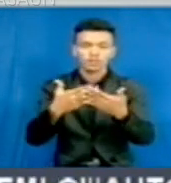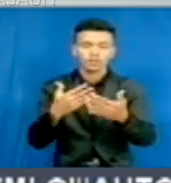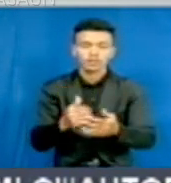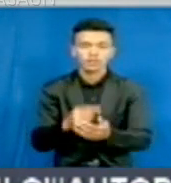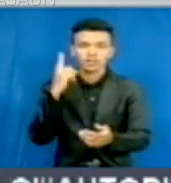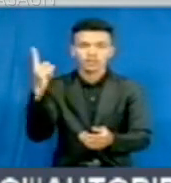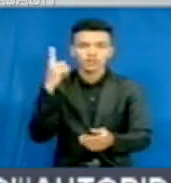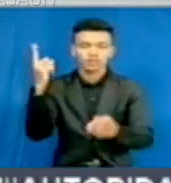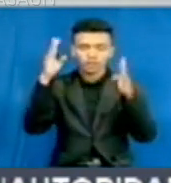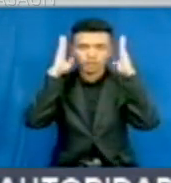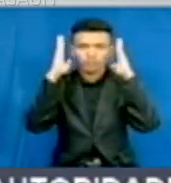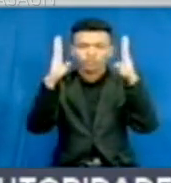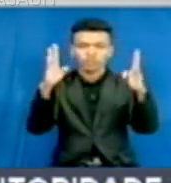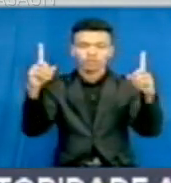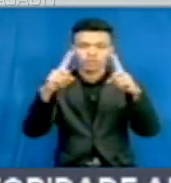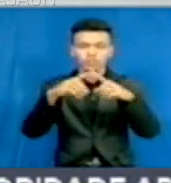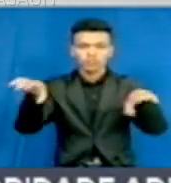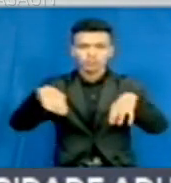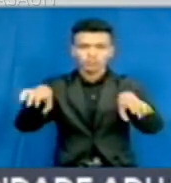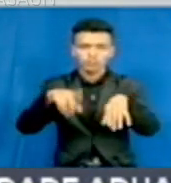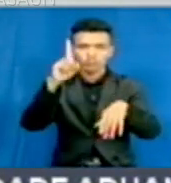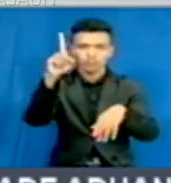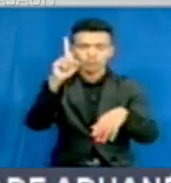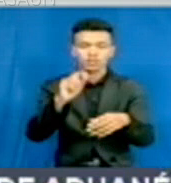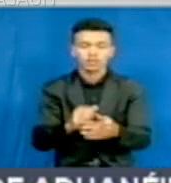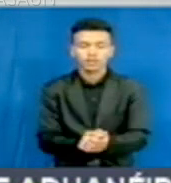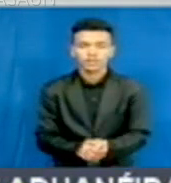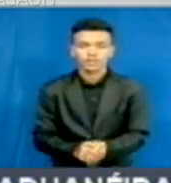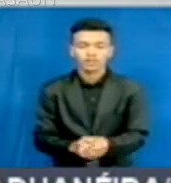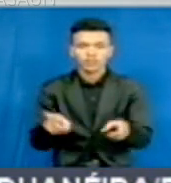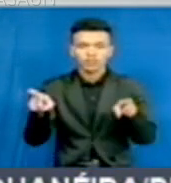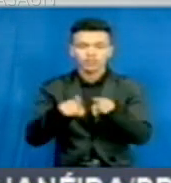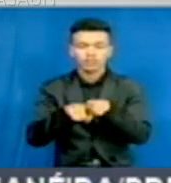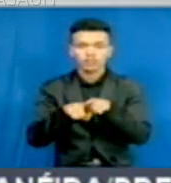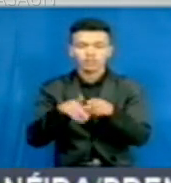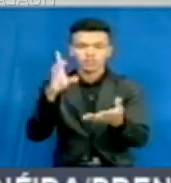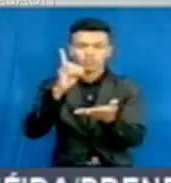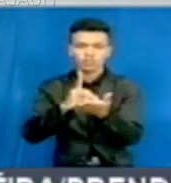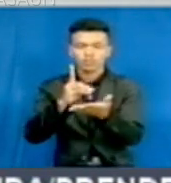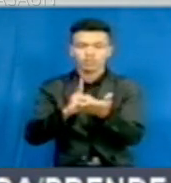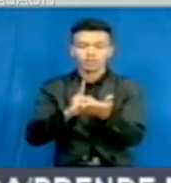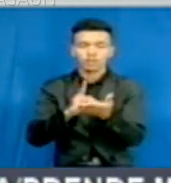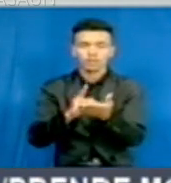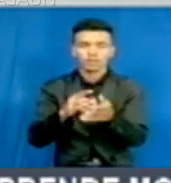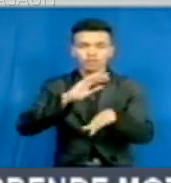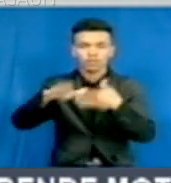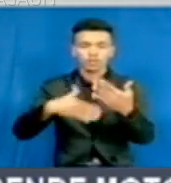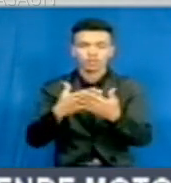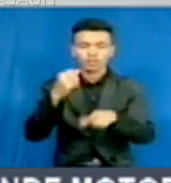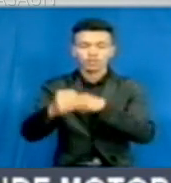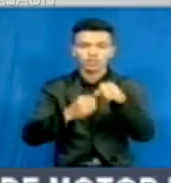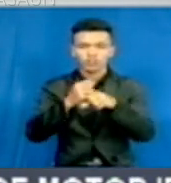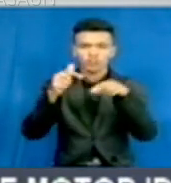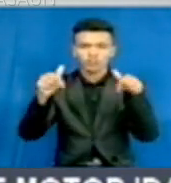Na fase em foco, vai tania, claro, e dizia que nebeita presta, a nessa condutora, a nessa enfermeiro, cansa parceira, futuro, e a tinham da né?